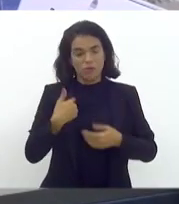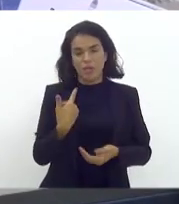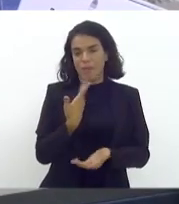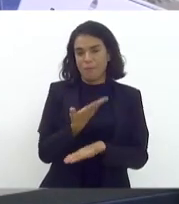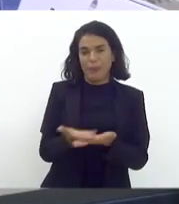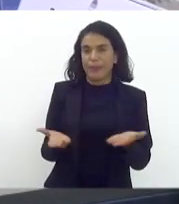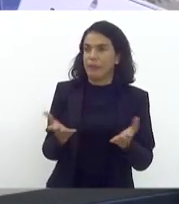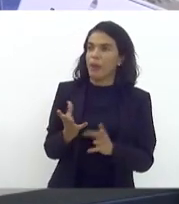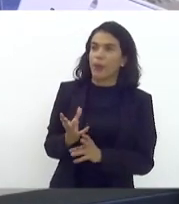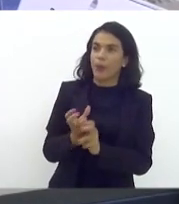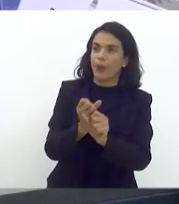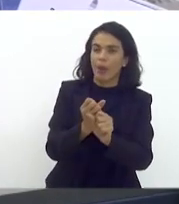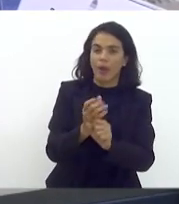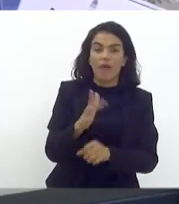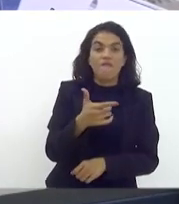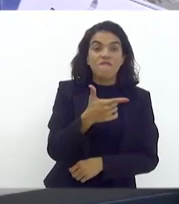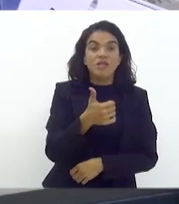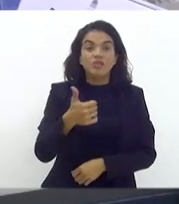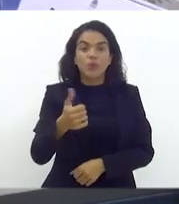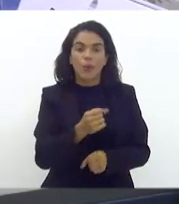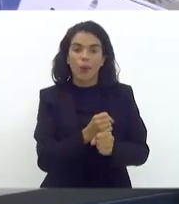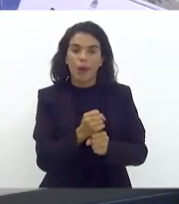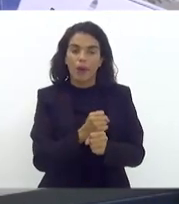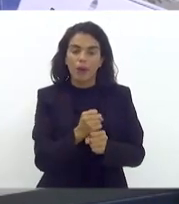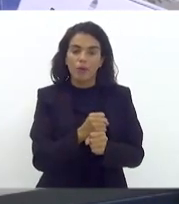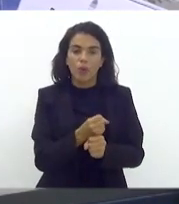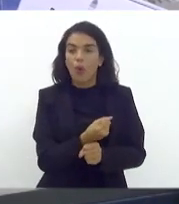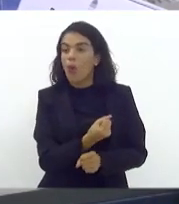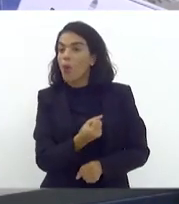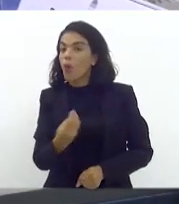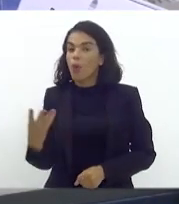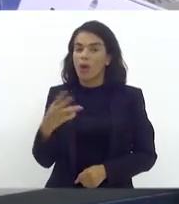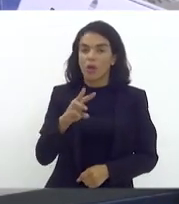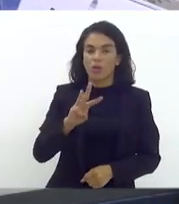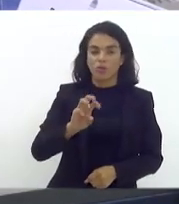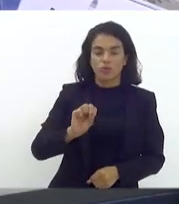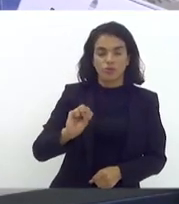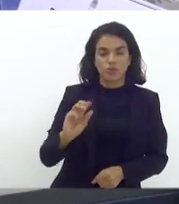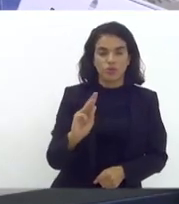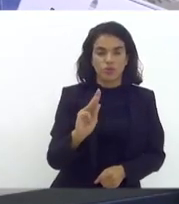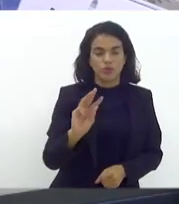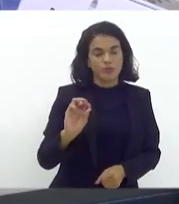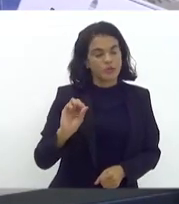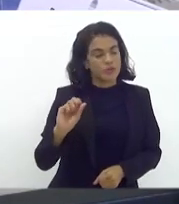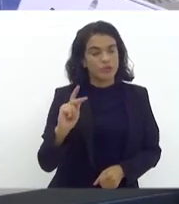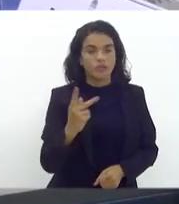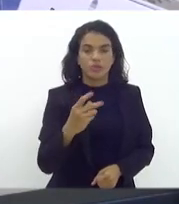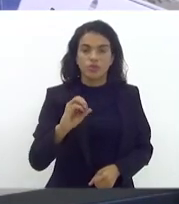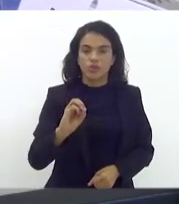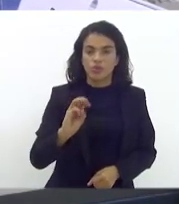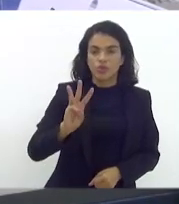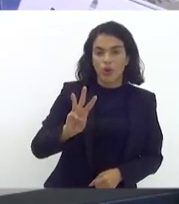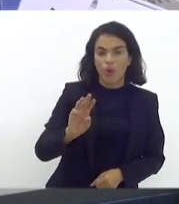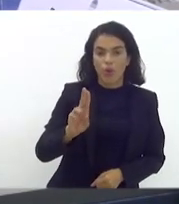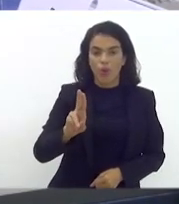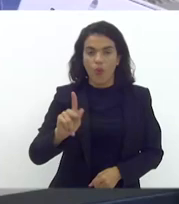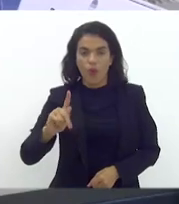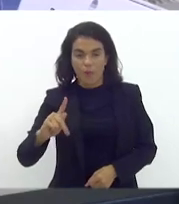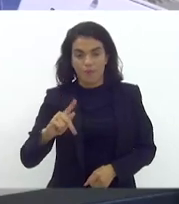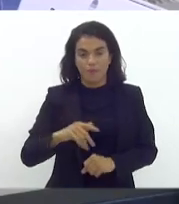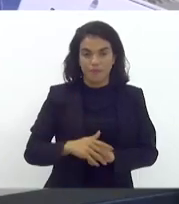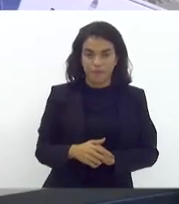a eu tô há 21 anos na Polícia Civil já perdi a conta de quantos shows eu fiz por quê Porque eu aprendi assim não foi maldade